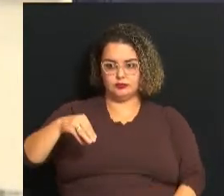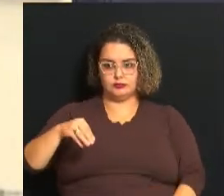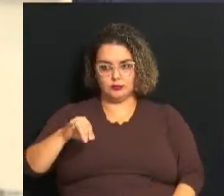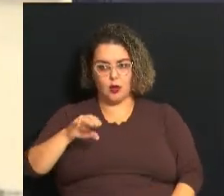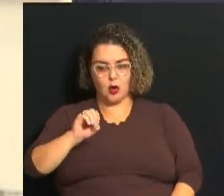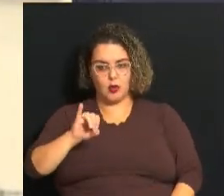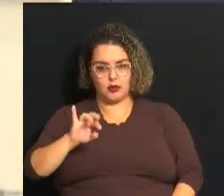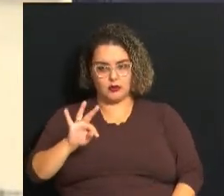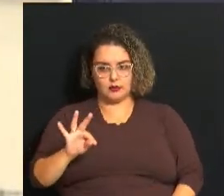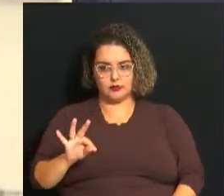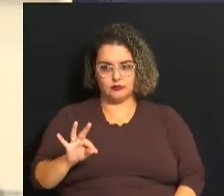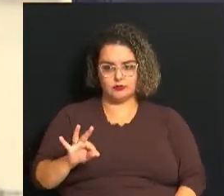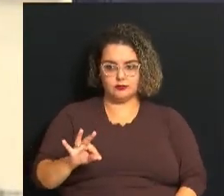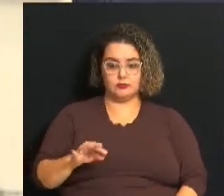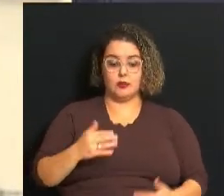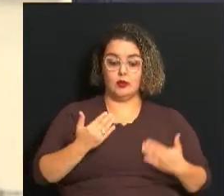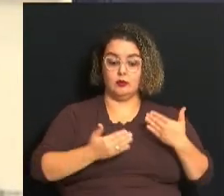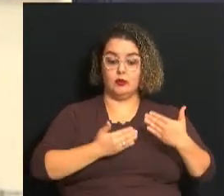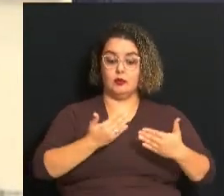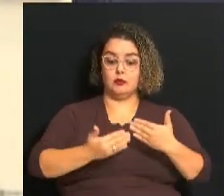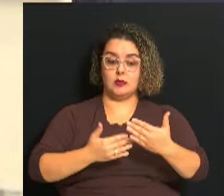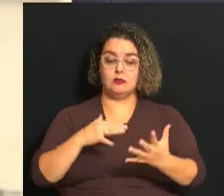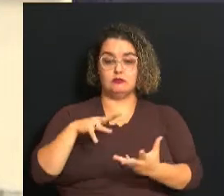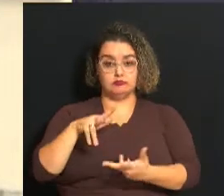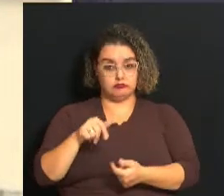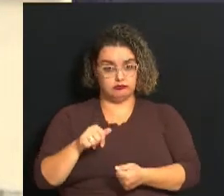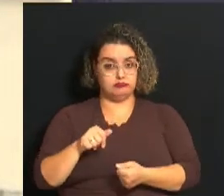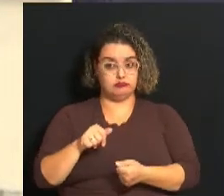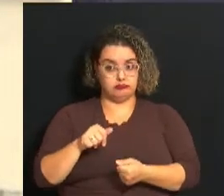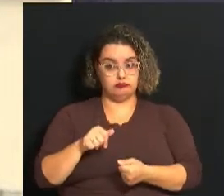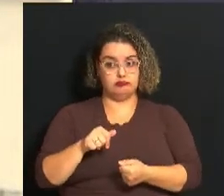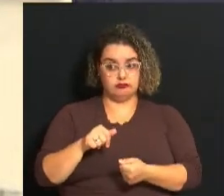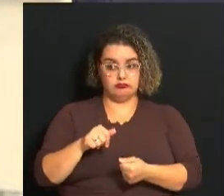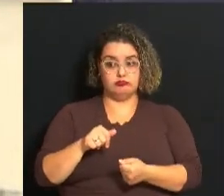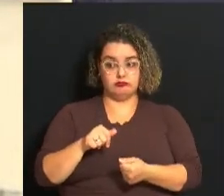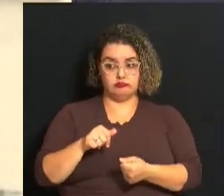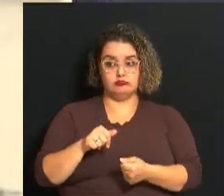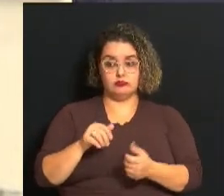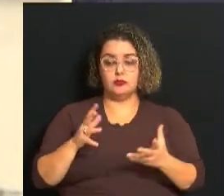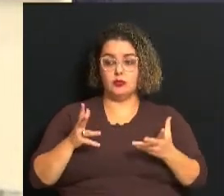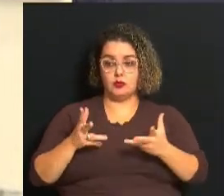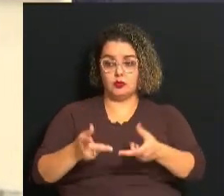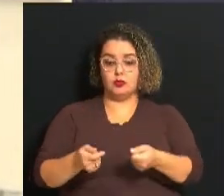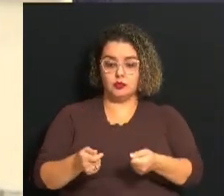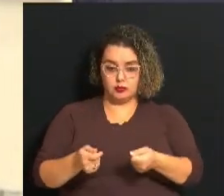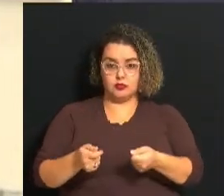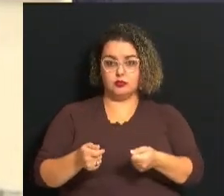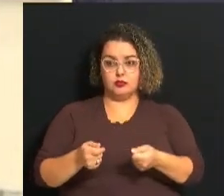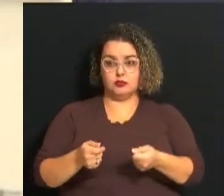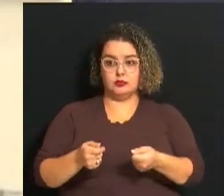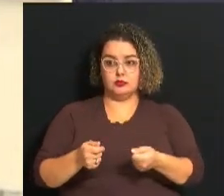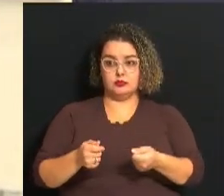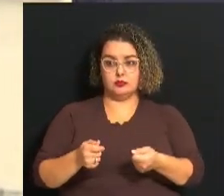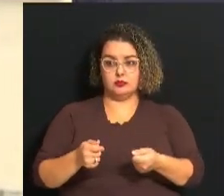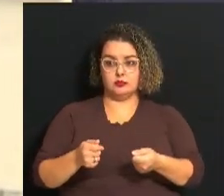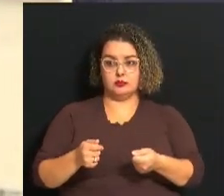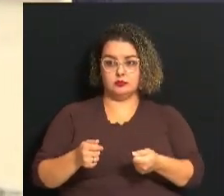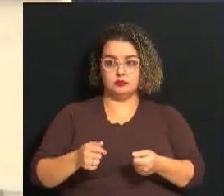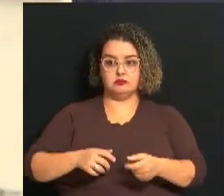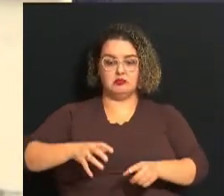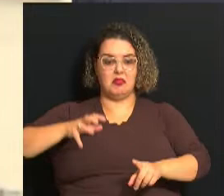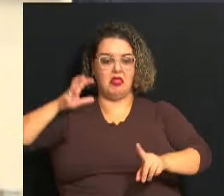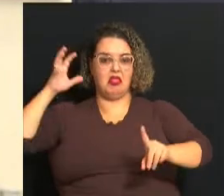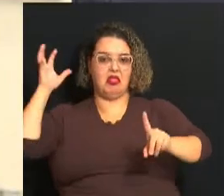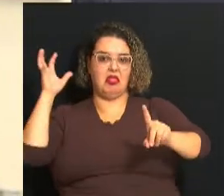vem vivendo processos no mundo todo é acompanhado né com essa o acirramento né do ataque